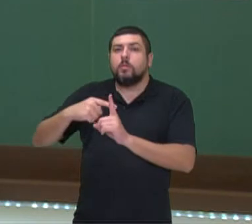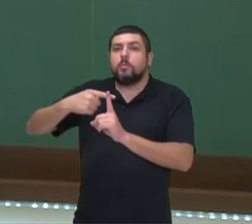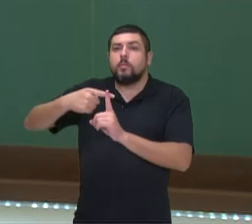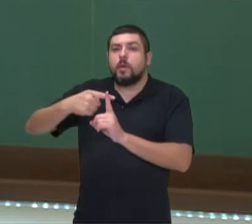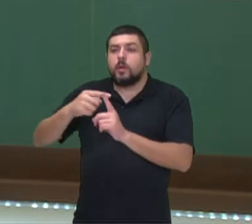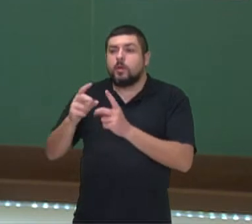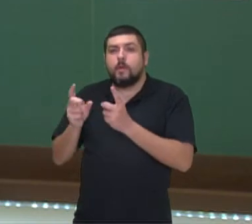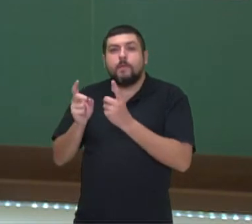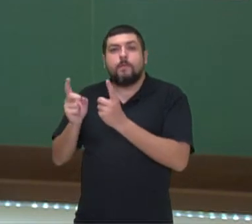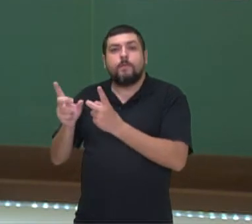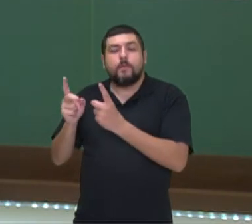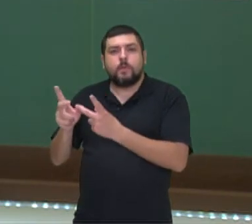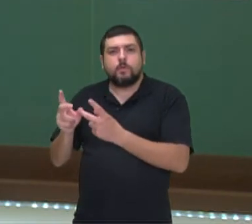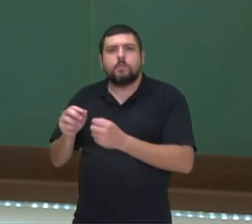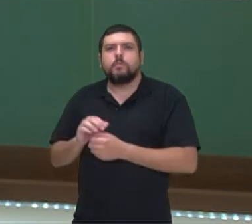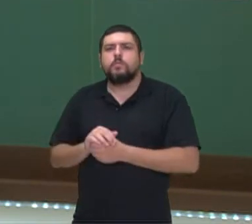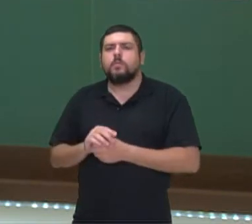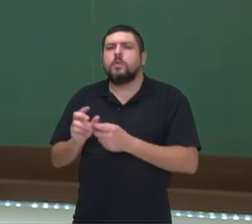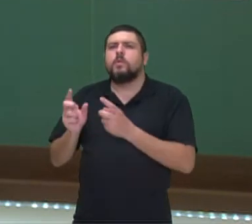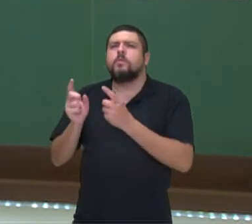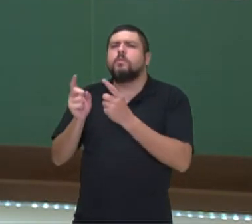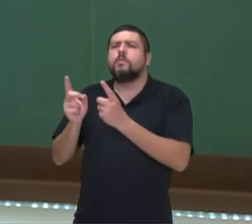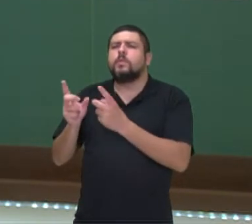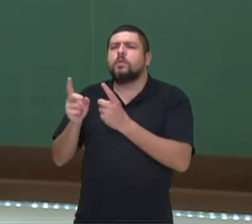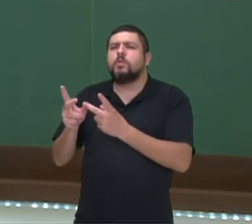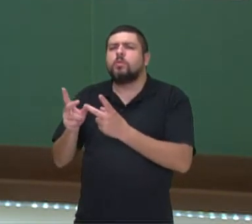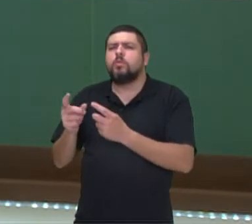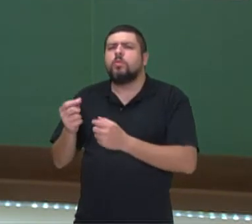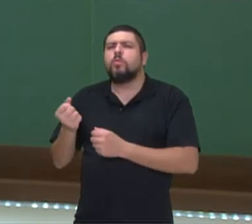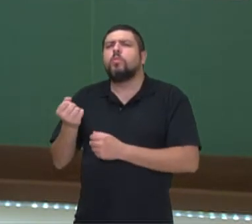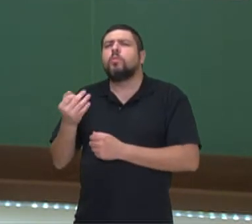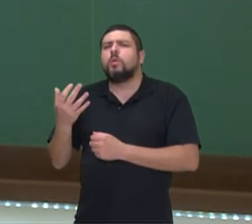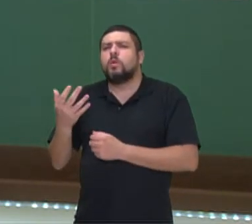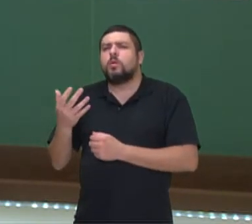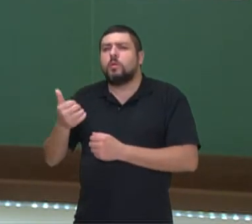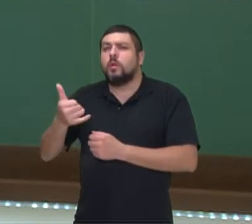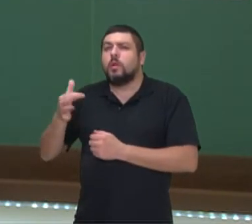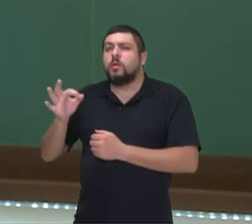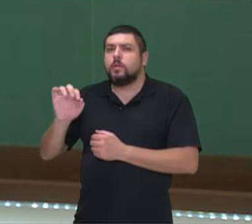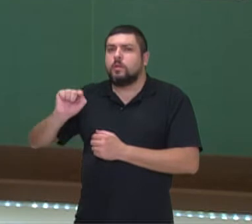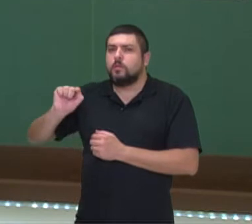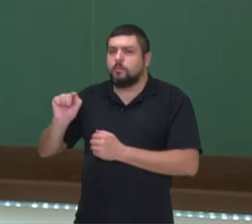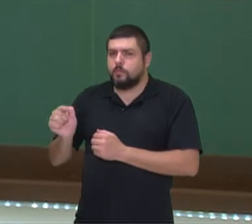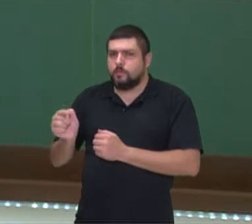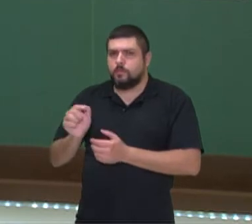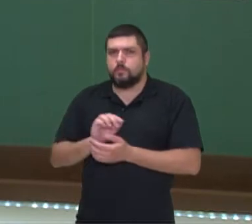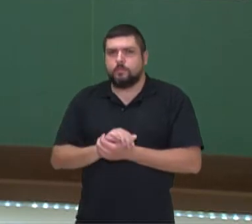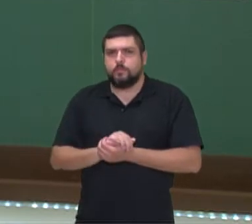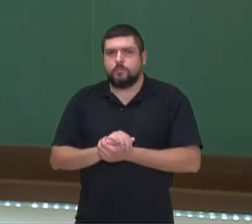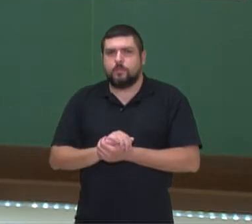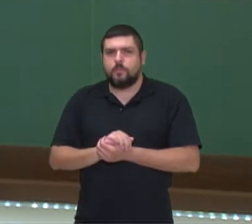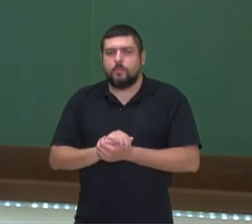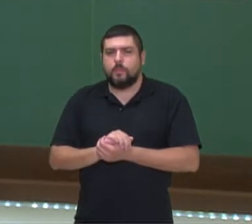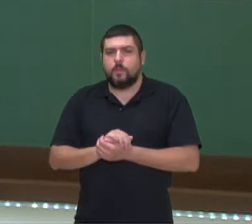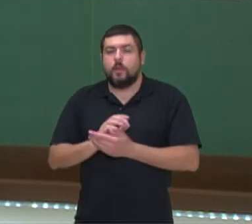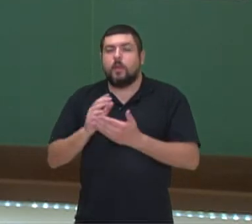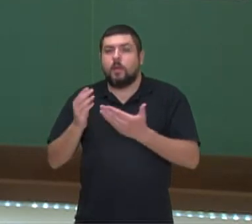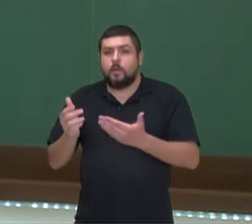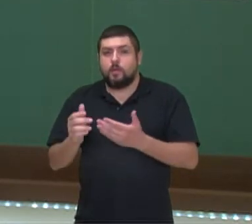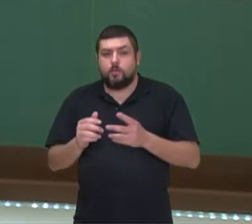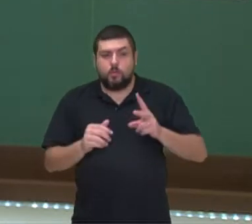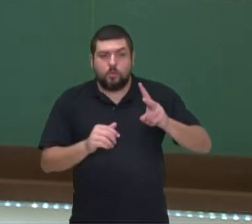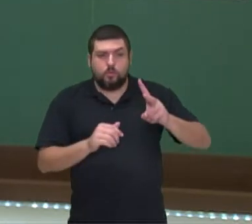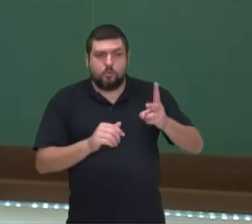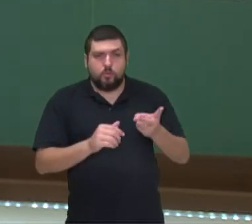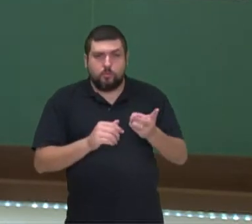Tá? E quanto que ele vendeu? 10.000. Então, vamos colocar no lugar de V, 10.000. Então, vamos ter a parte fixa